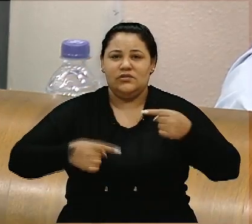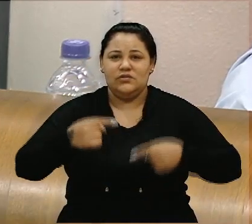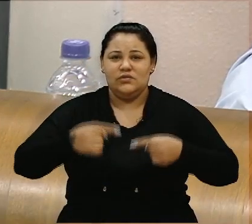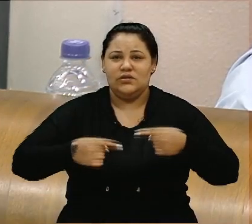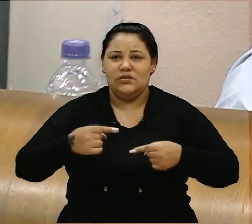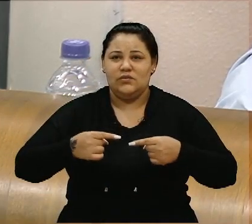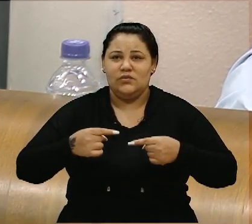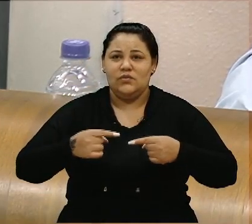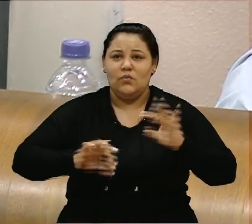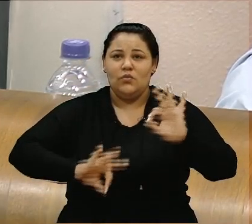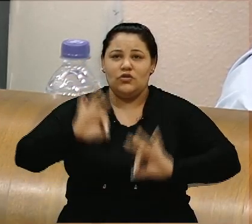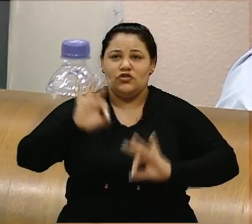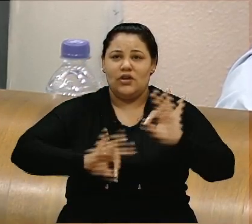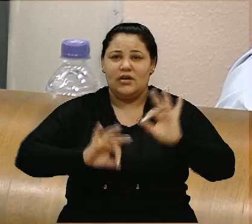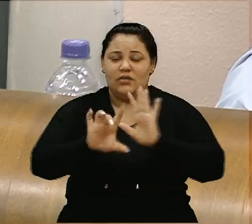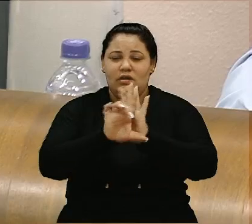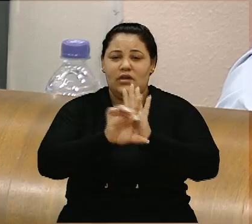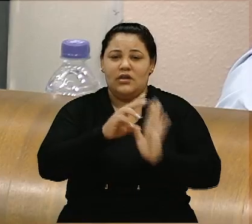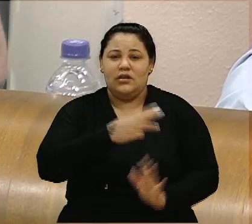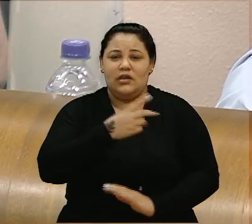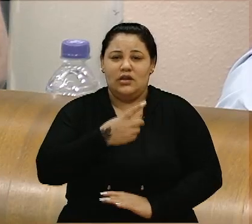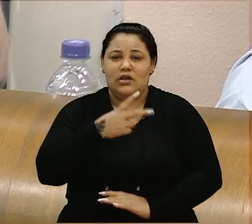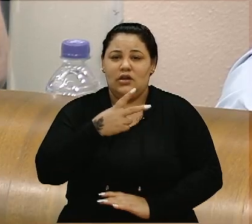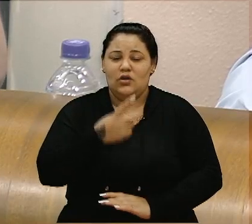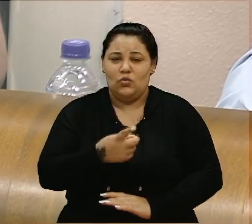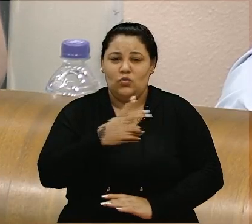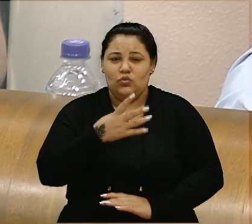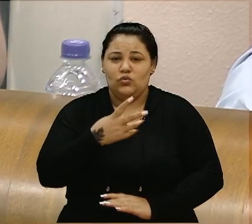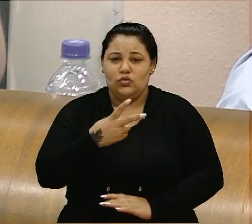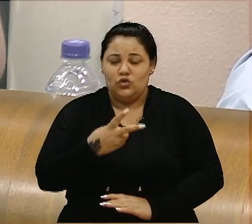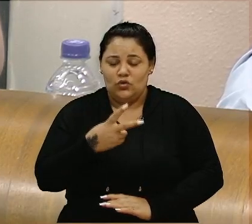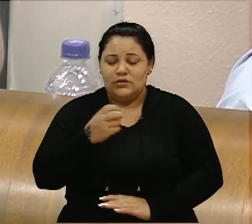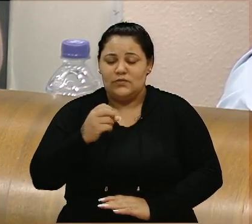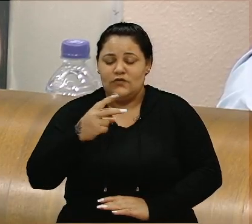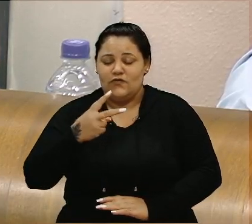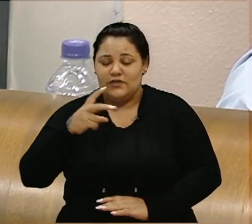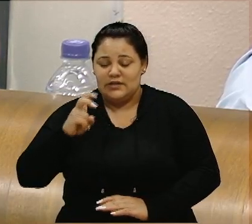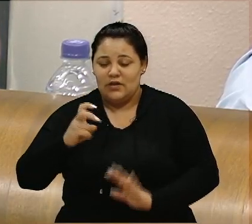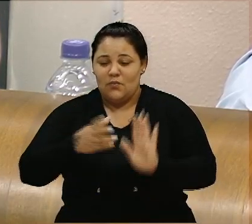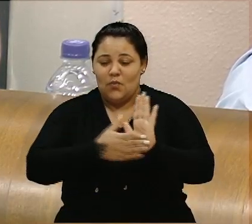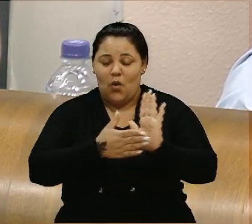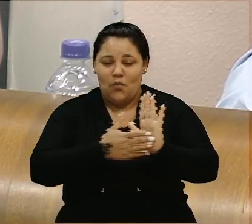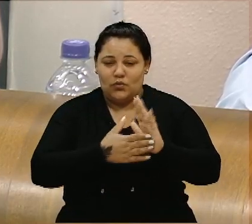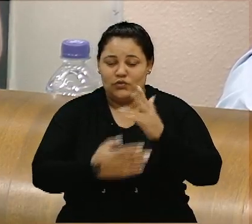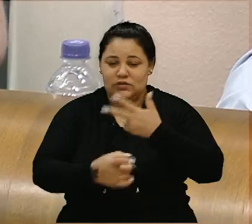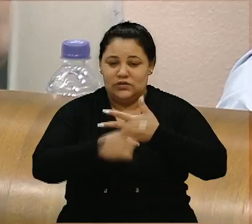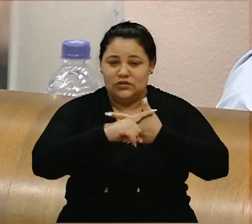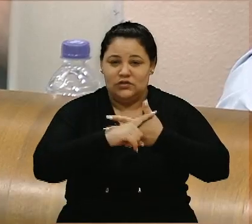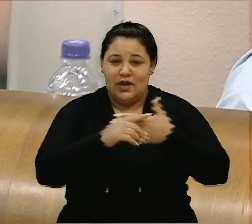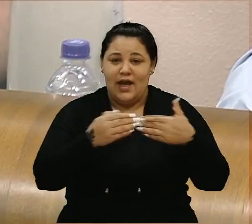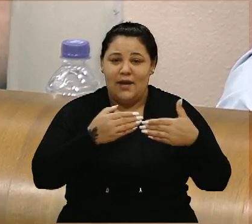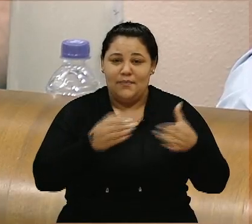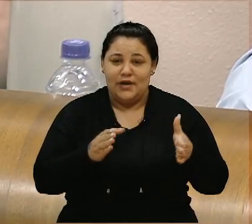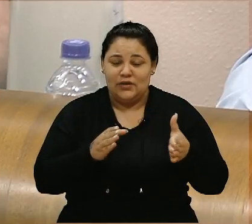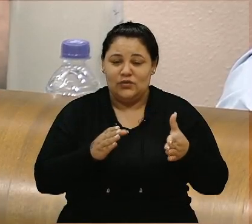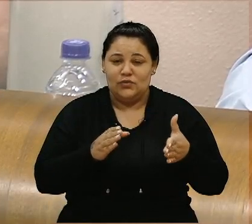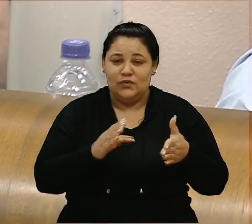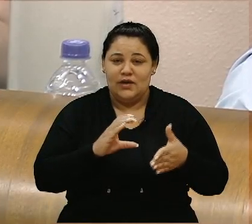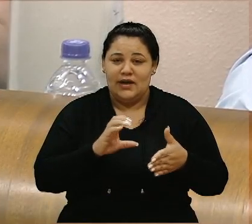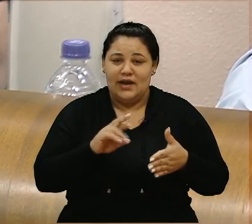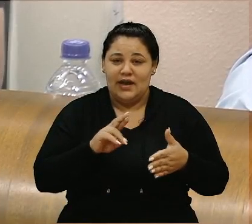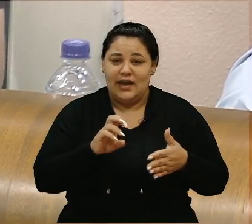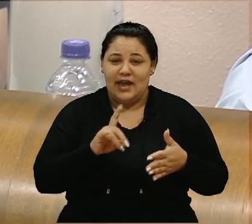do projeto de lei 31/2025, que trata de um projeto proposto do Poder Executivo, abrindo crédito